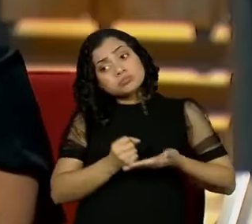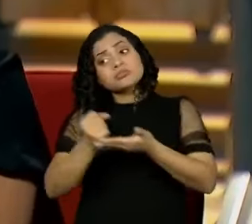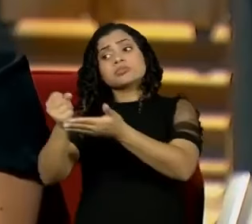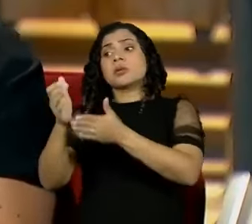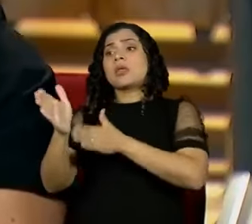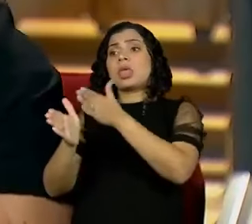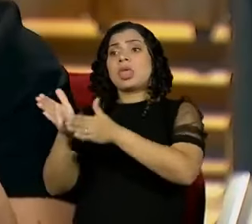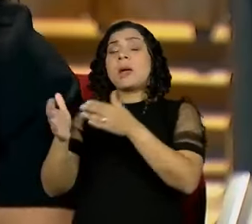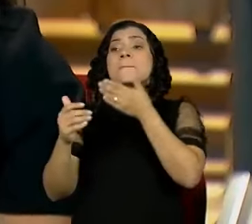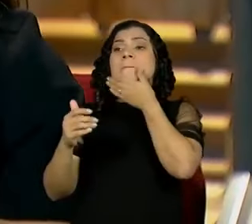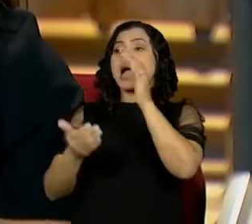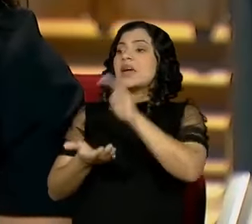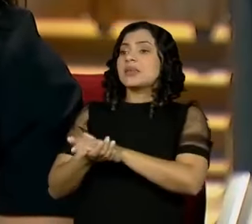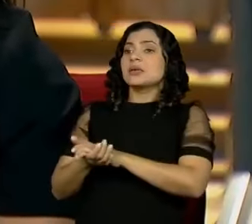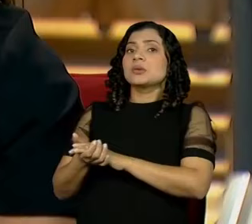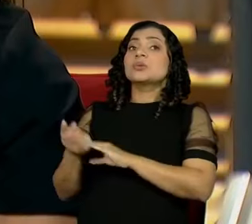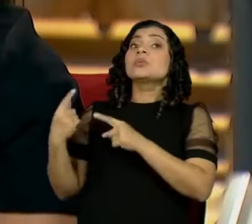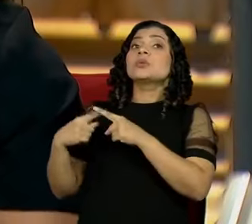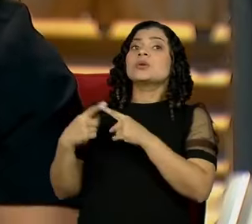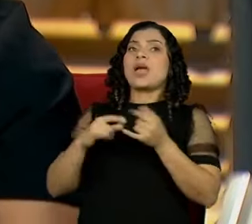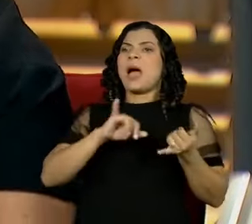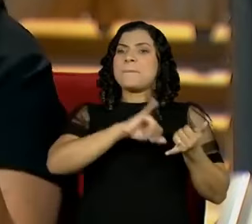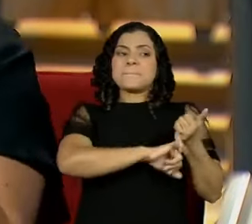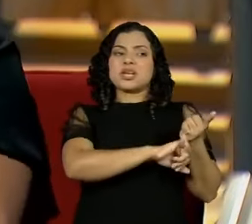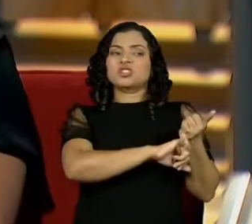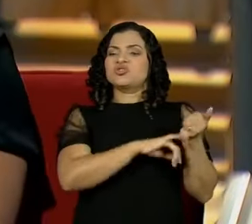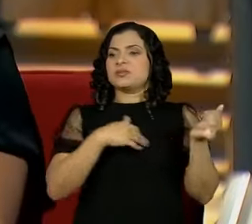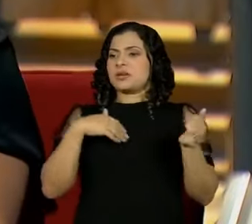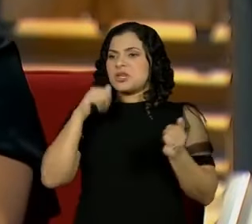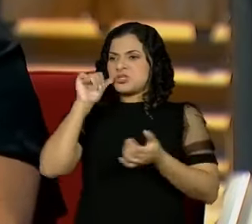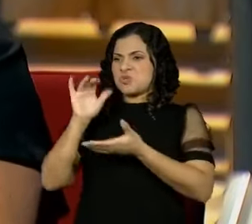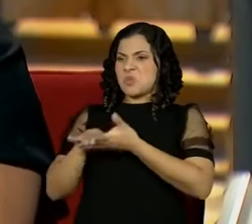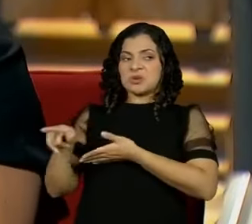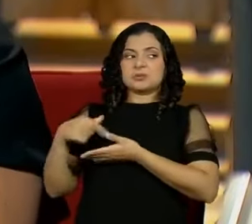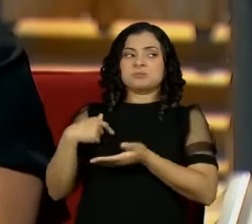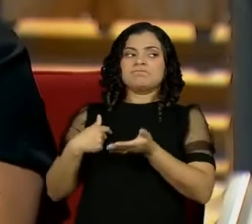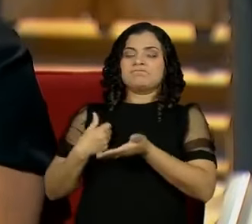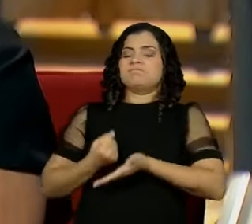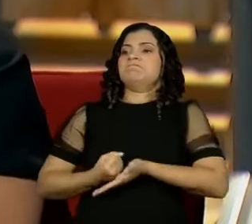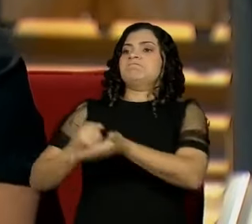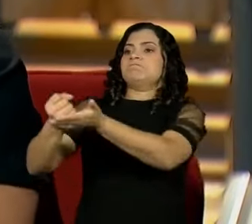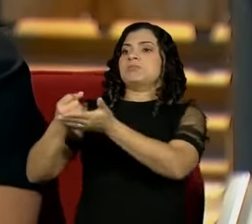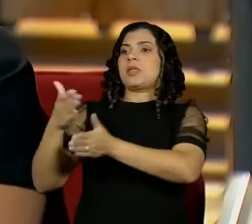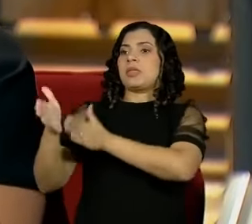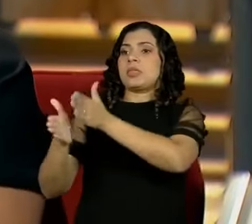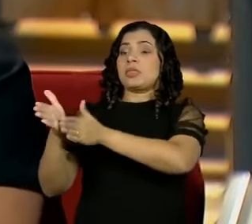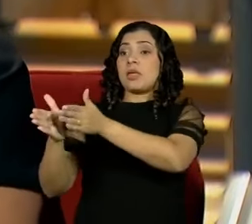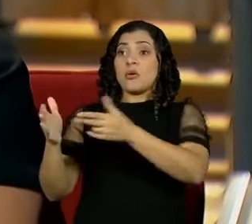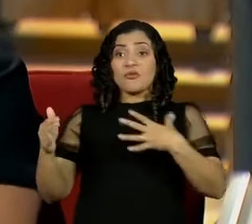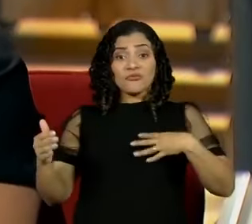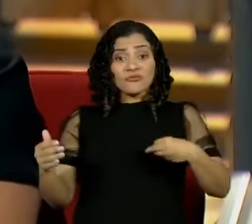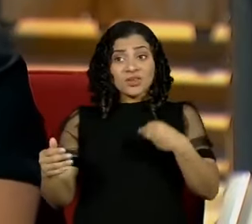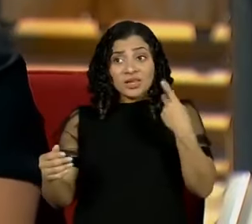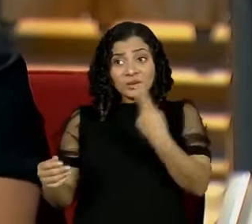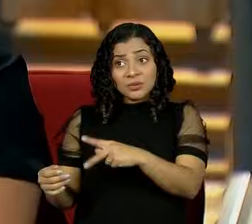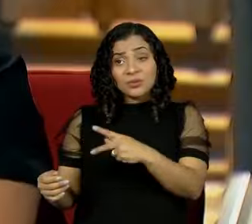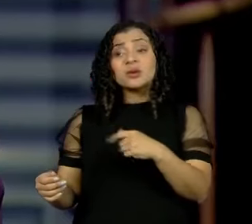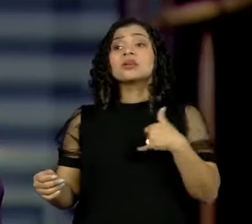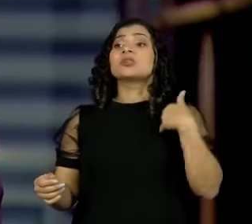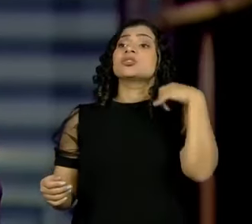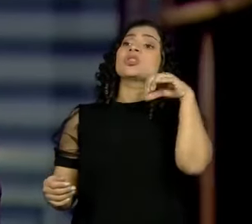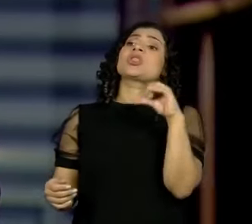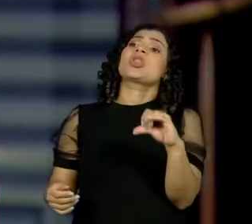marido porque ele resolveu ficar com amante e esse filho tinha 9 anos quando essa mulher é despachada para lá pelo